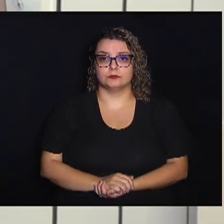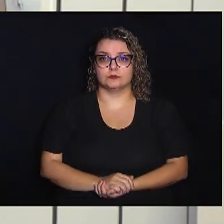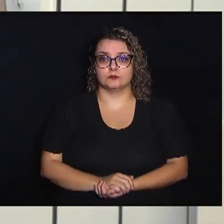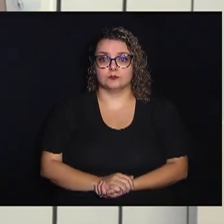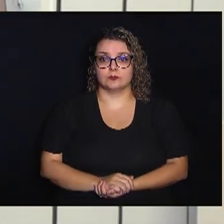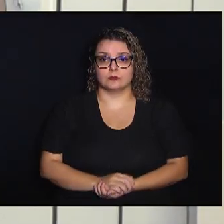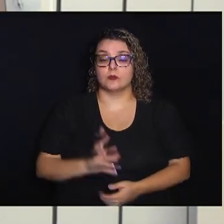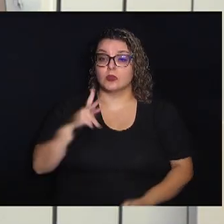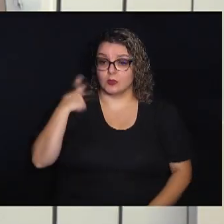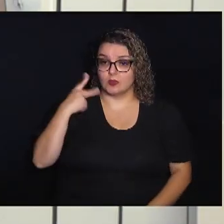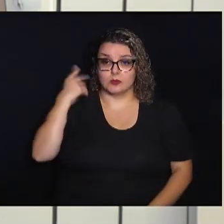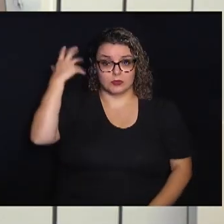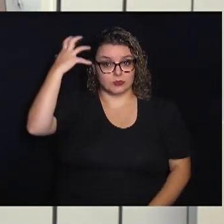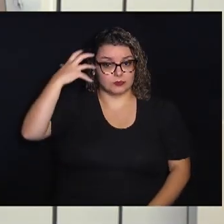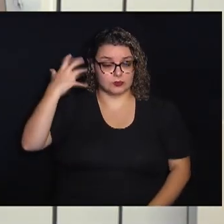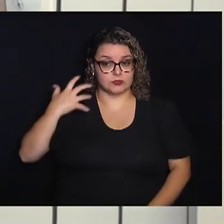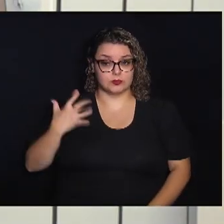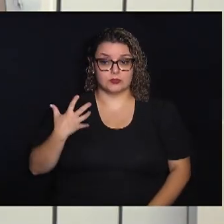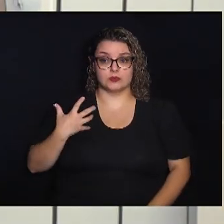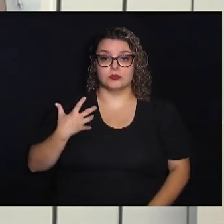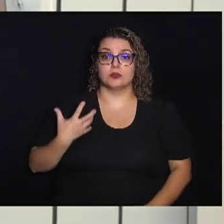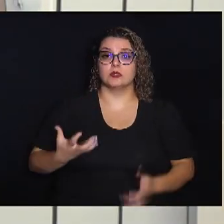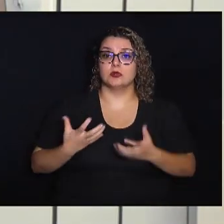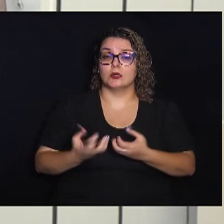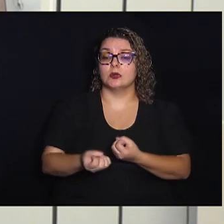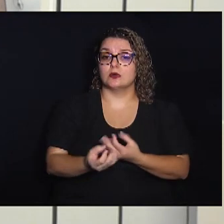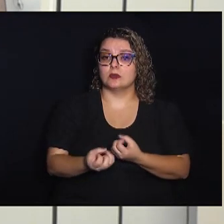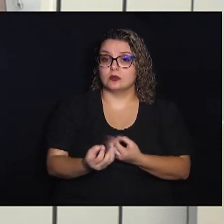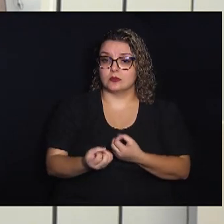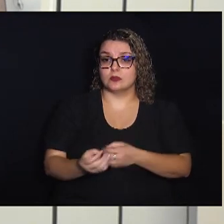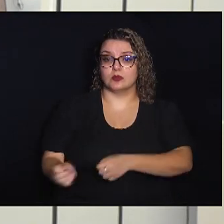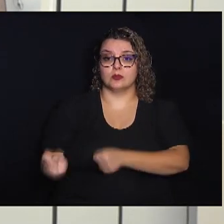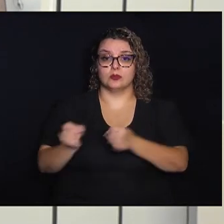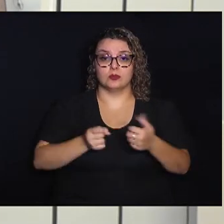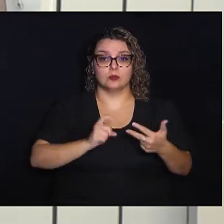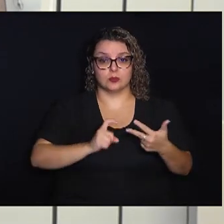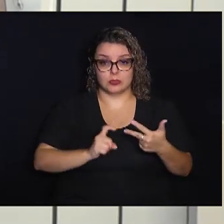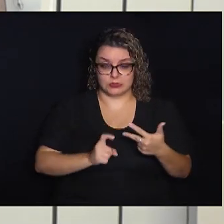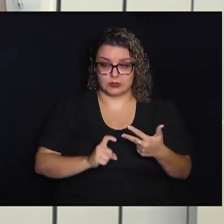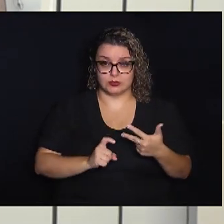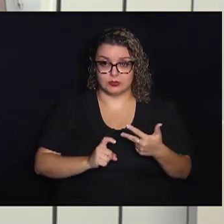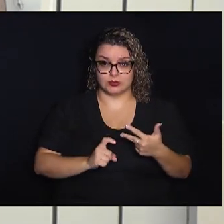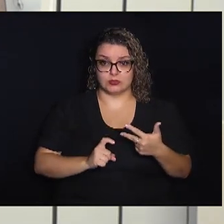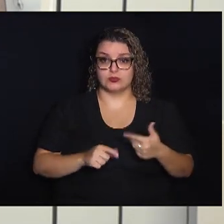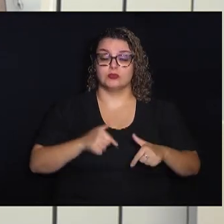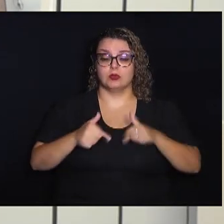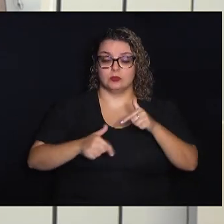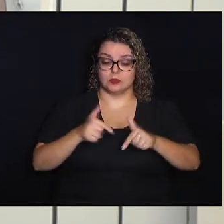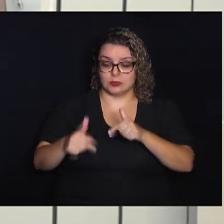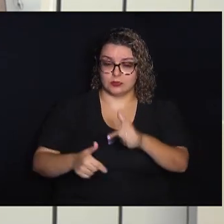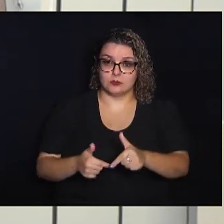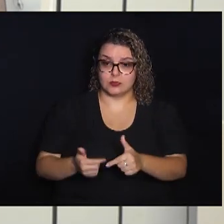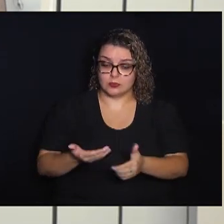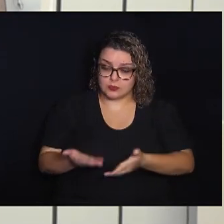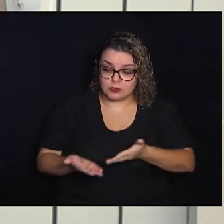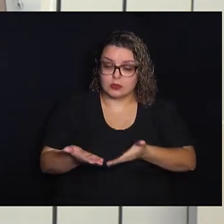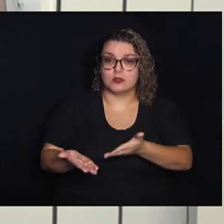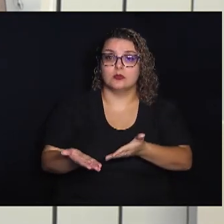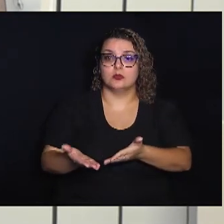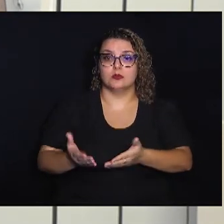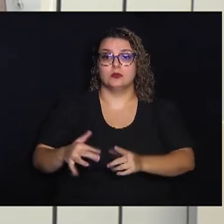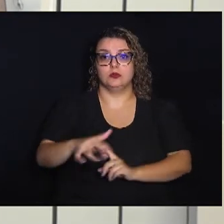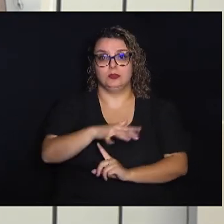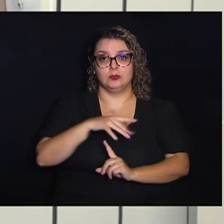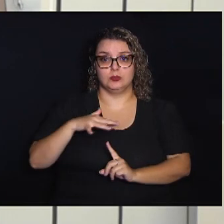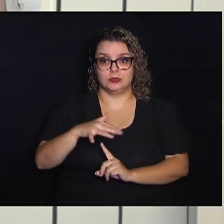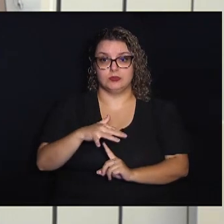A vereadora Guida Calisto quer informações do Poder Executivo sobre o trabalho de preservação ambiental